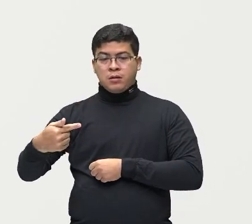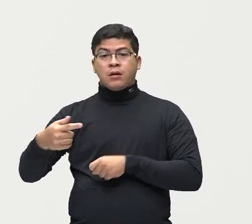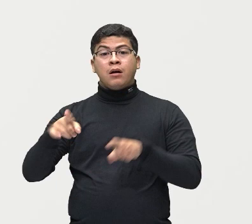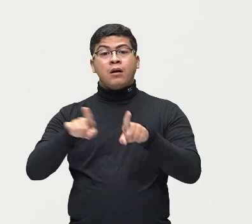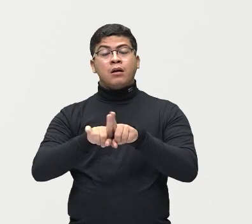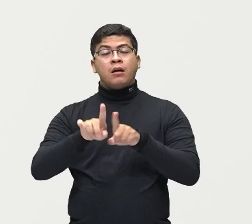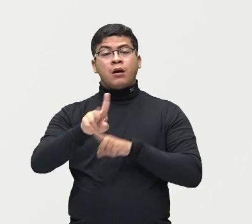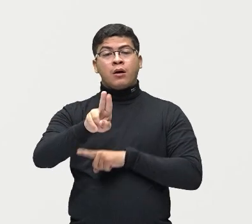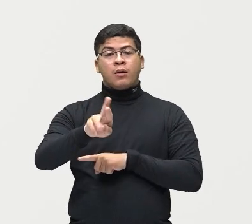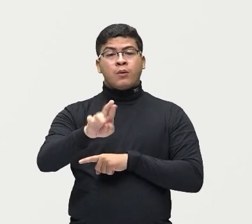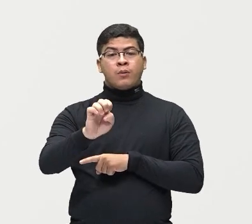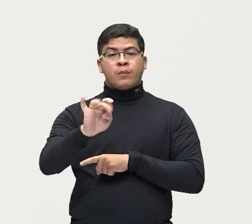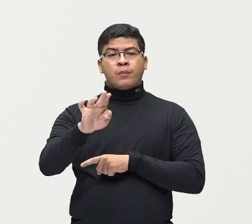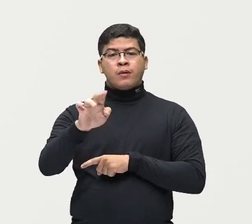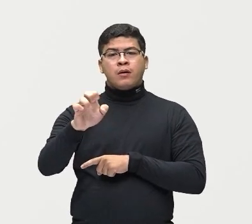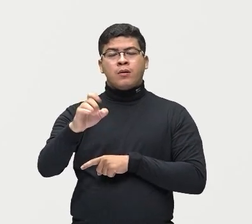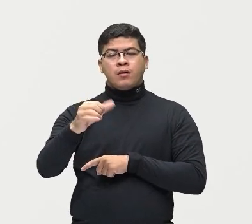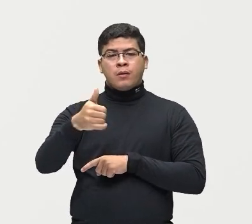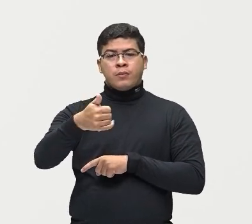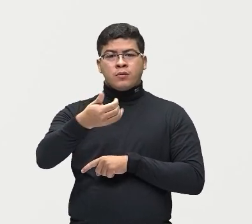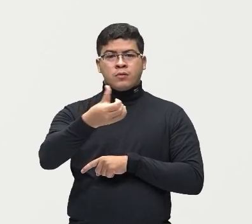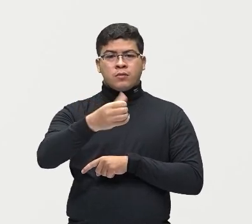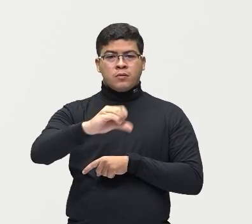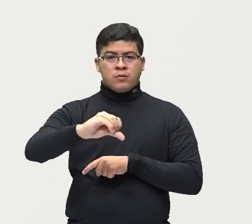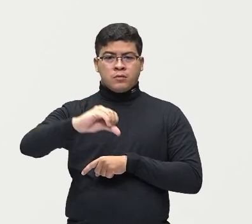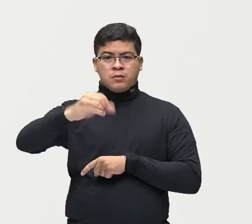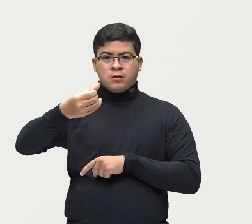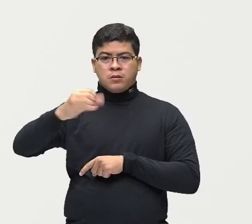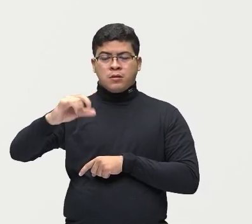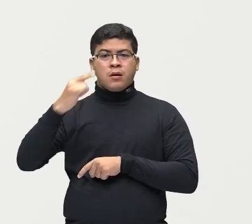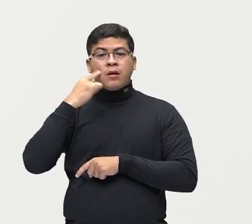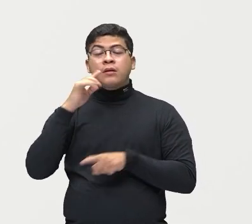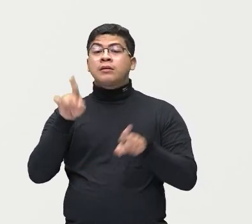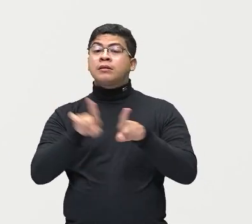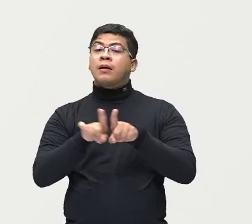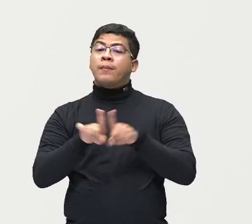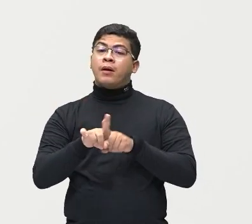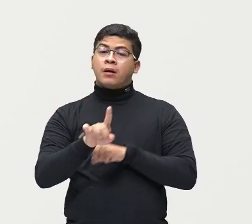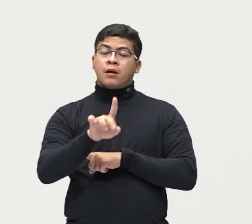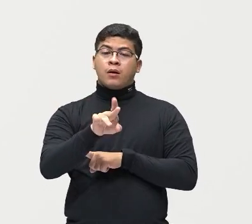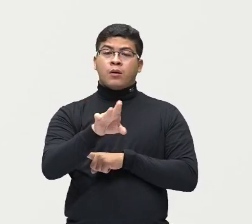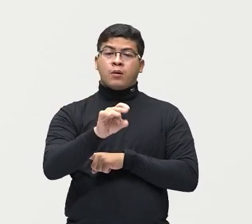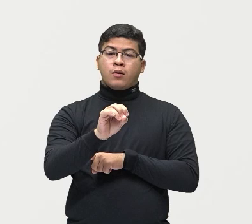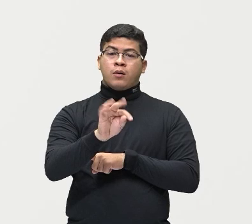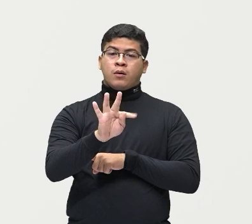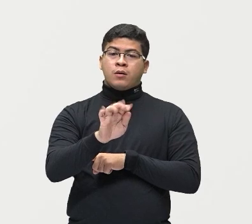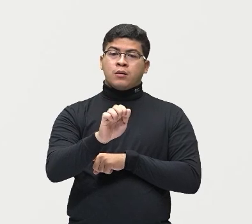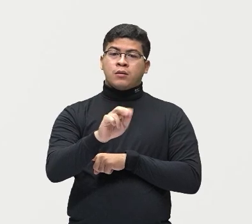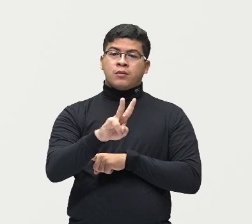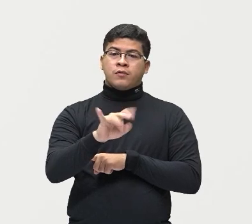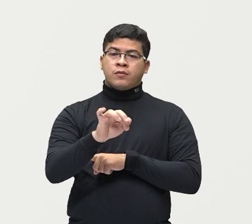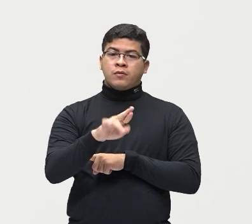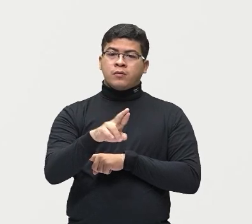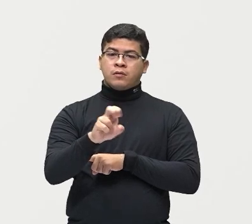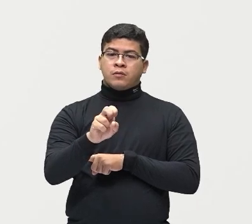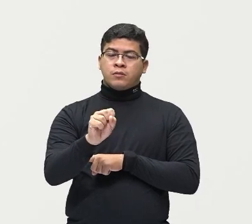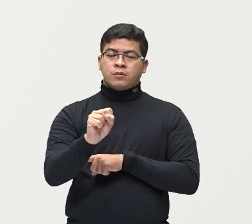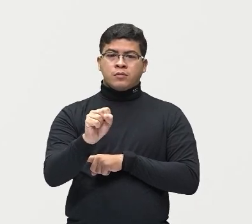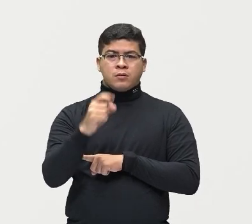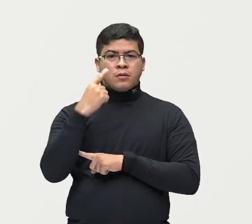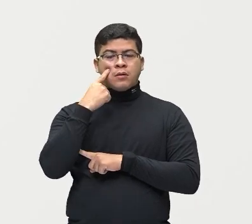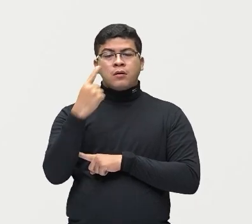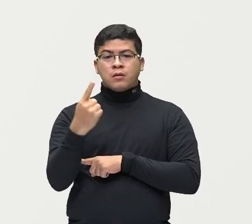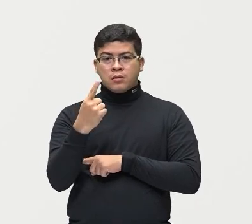1969 e o rotavírus em 2008. Aqui a gente tem a imagem que representa